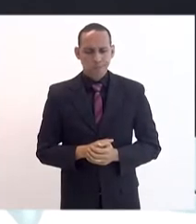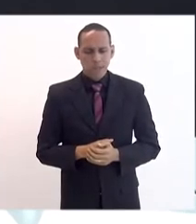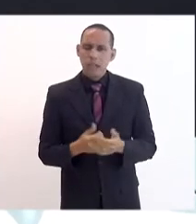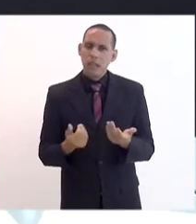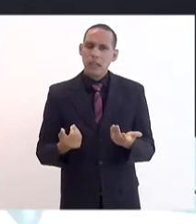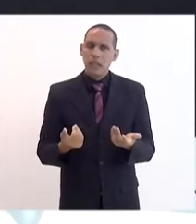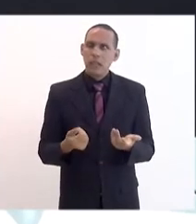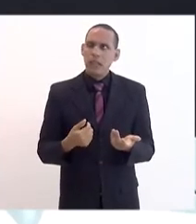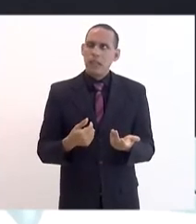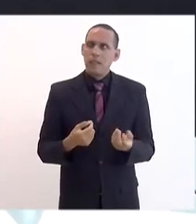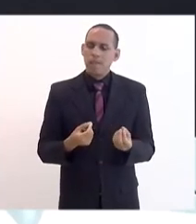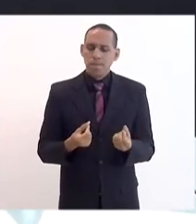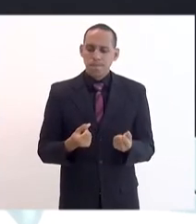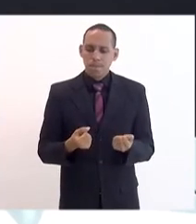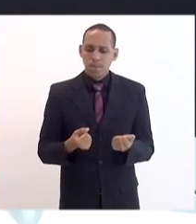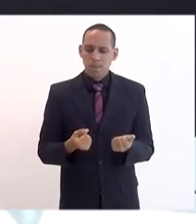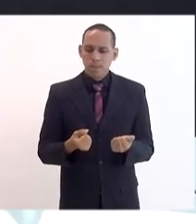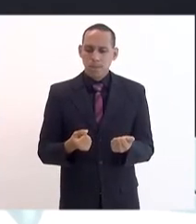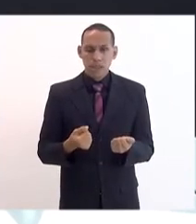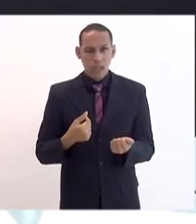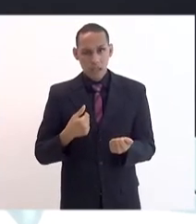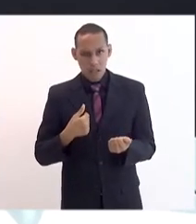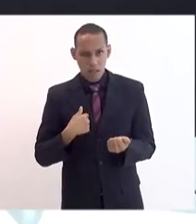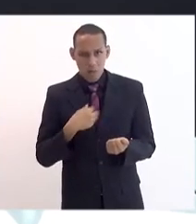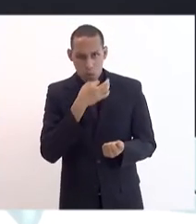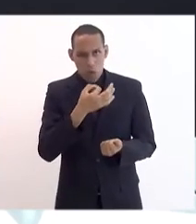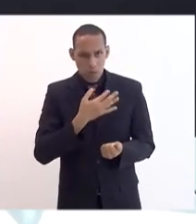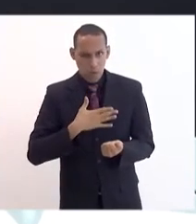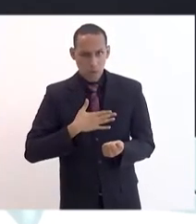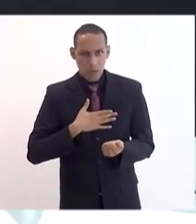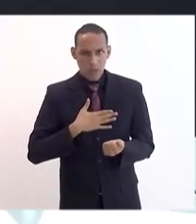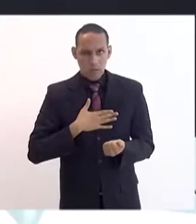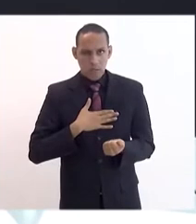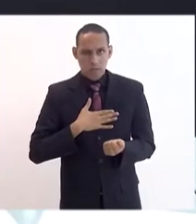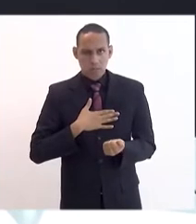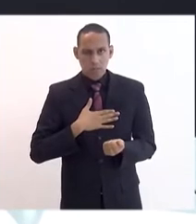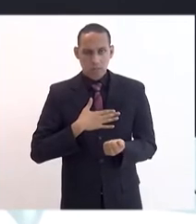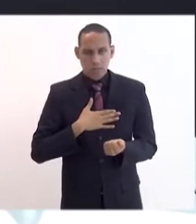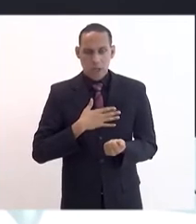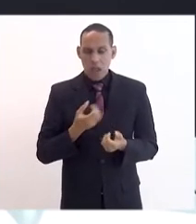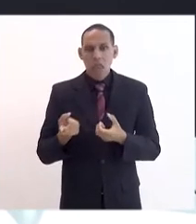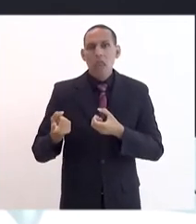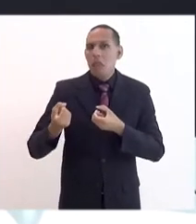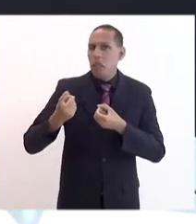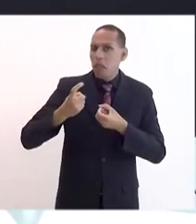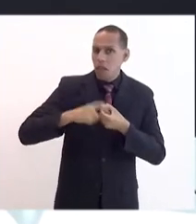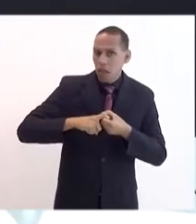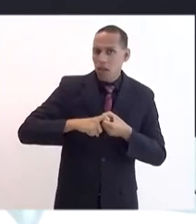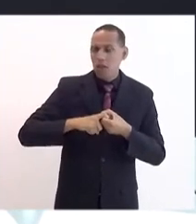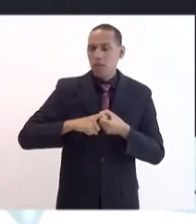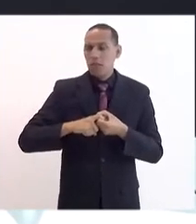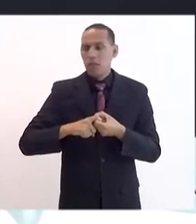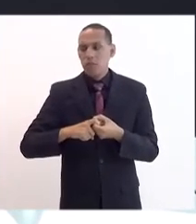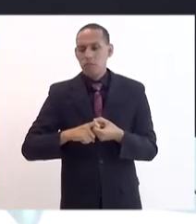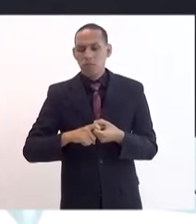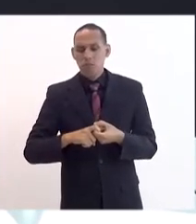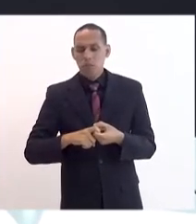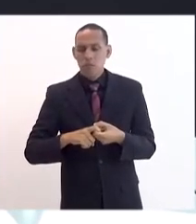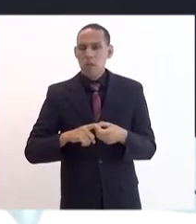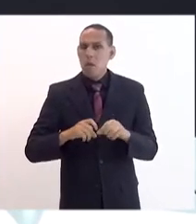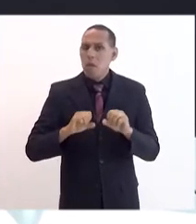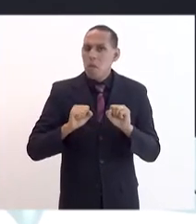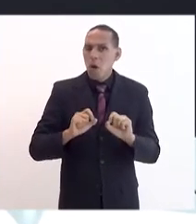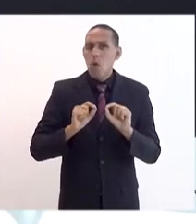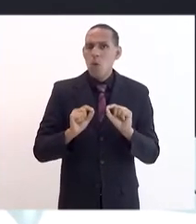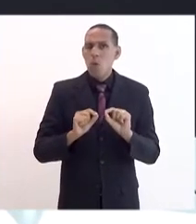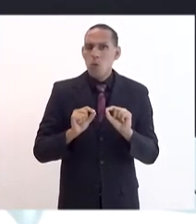eu acho que uma decisão de devolver poderia ser no ato contínuo